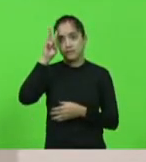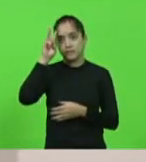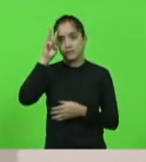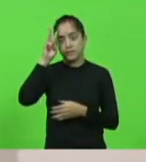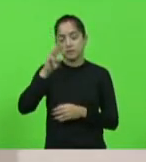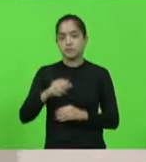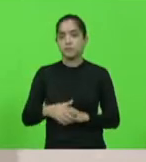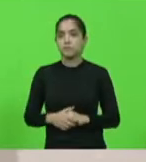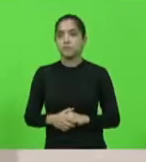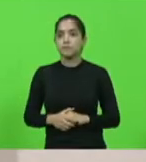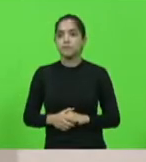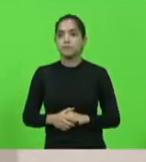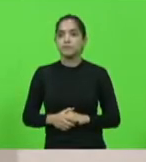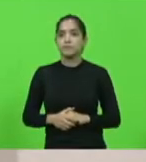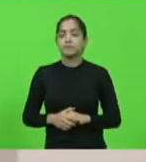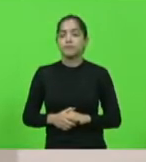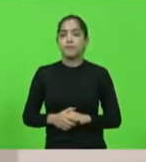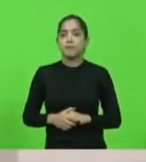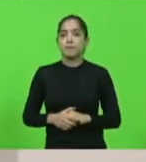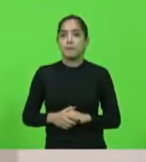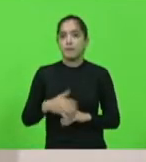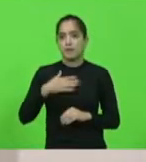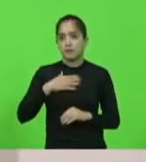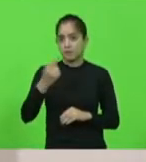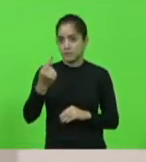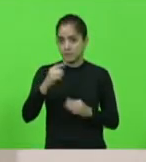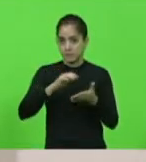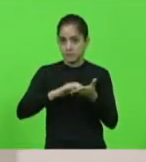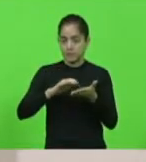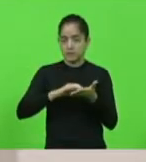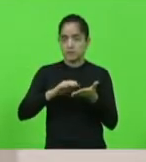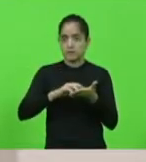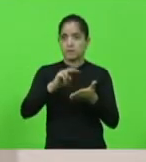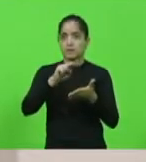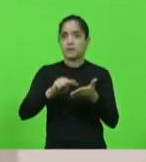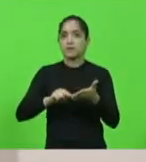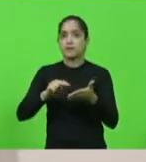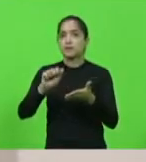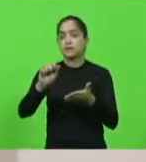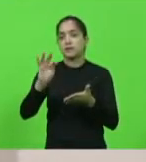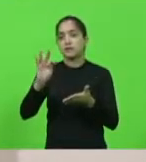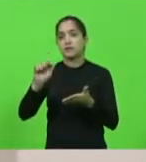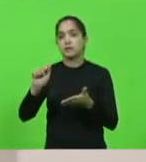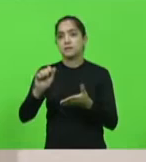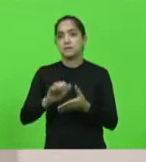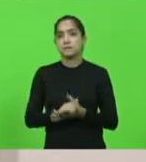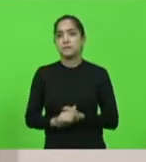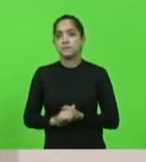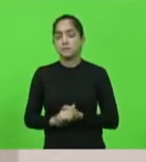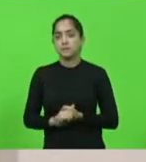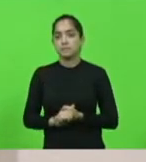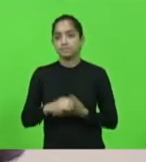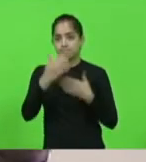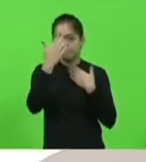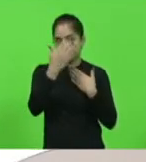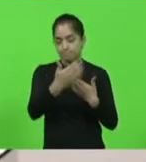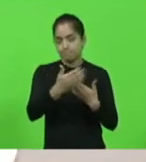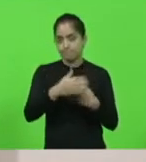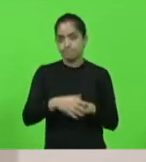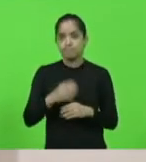no horário regimental. Para constar, eu, primeiro secretário, lavrei a presente ata. Obrigado,